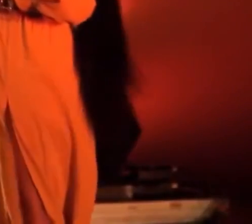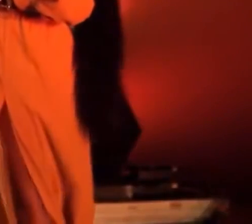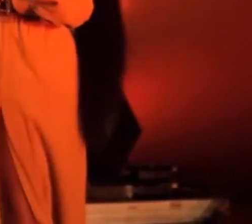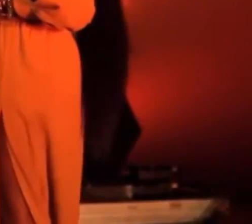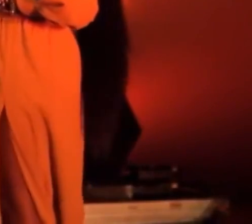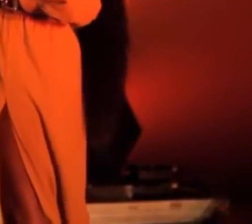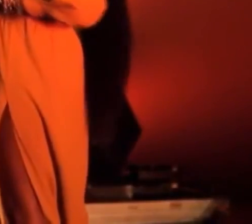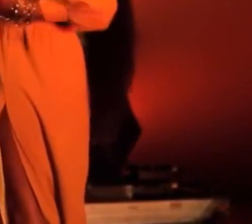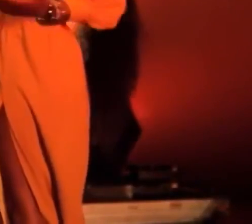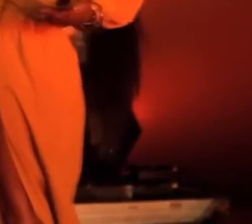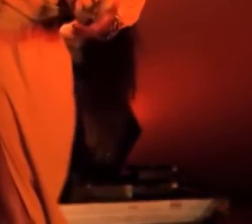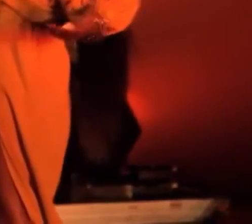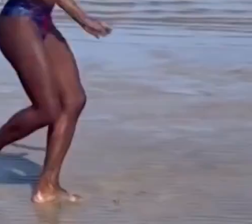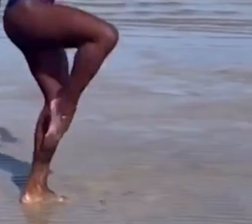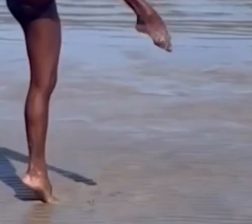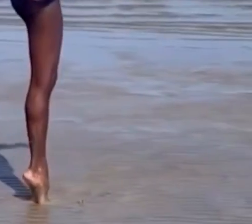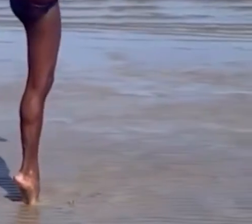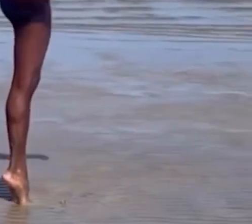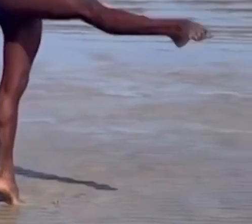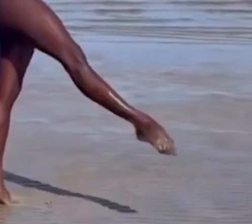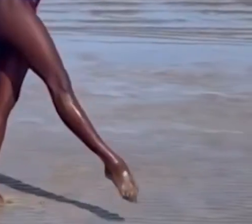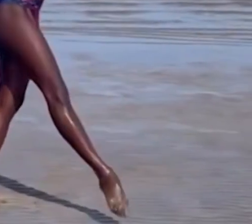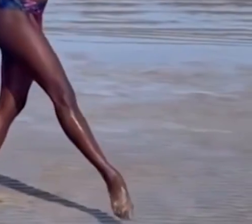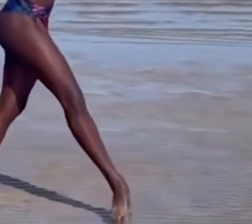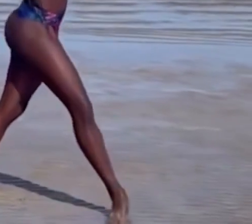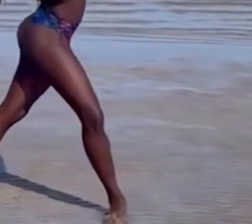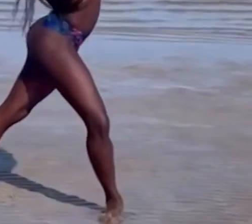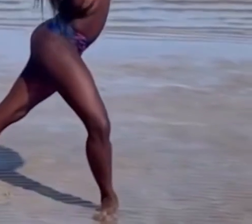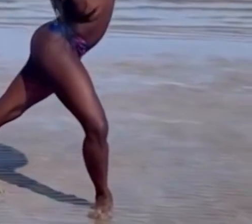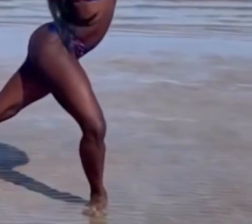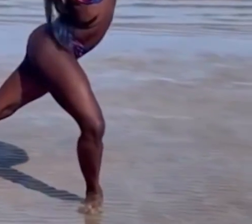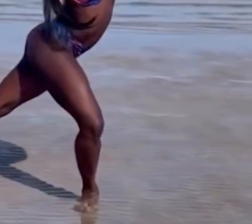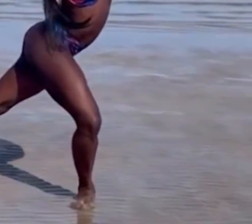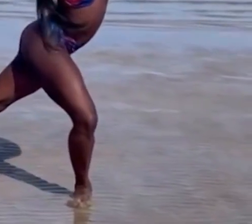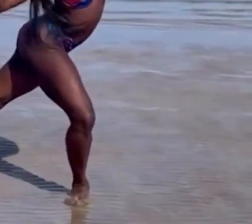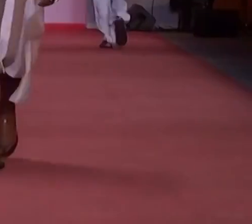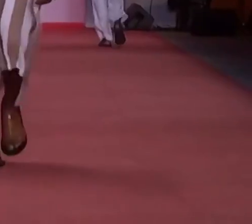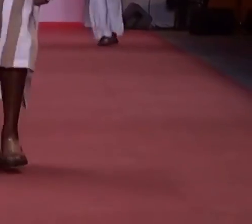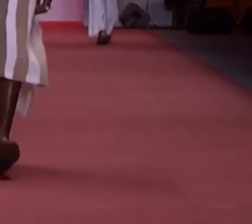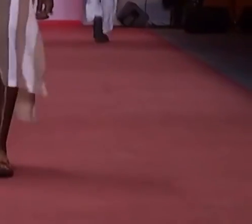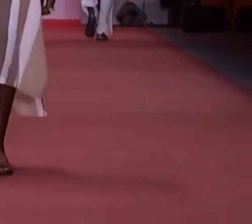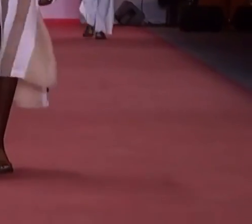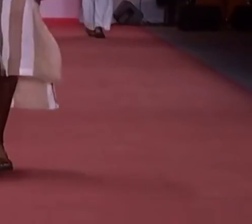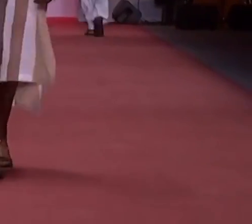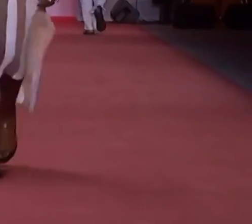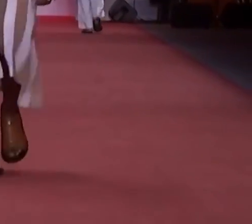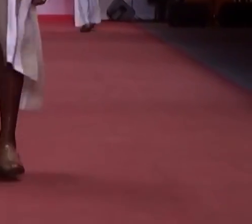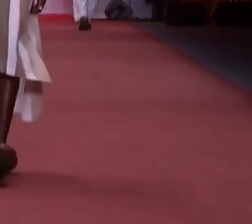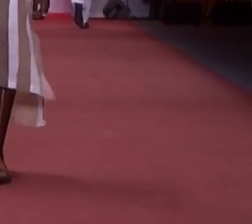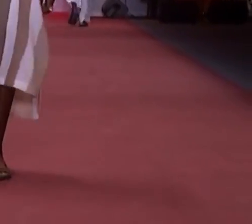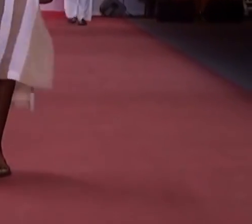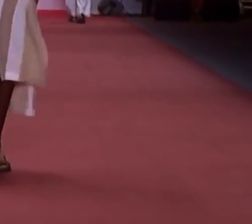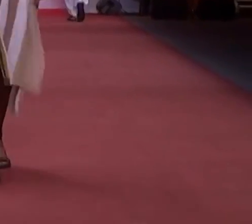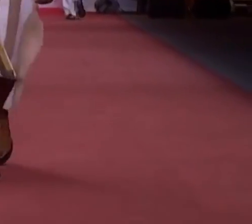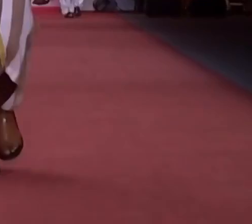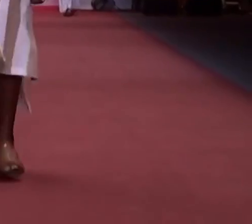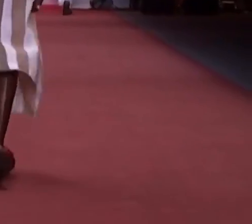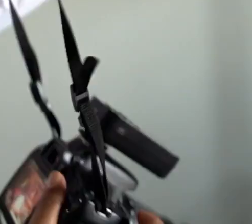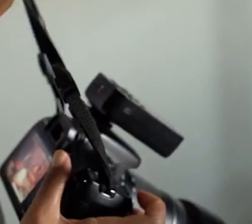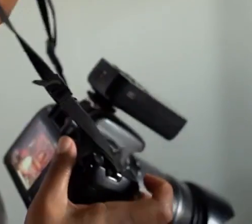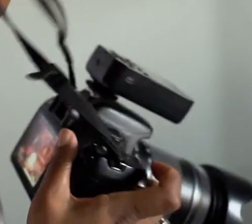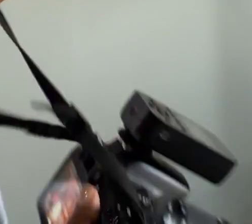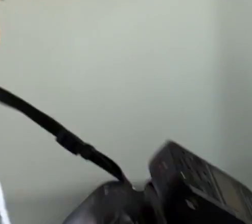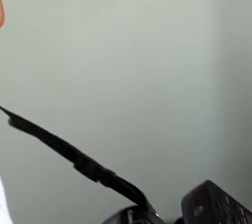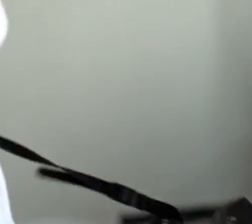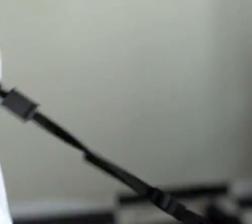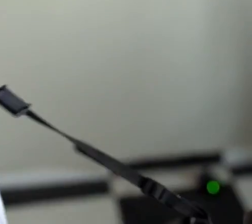segura a gente. Foco, respeito, paz e esperança, essa é a missão. Pelos meus peço força,